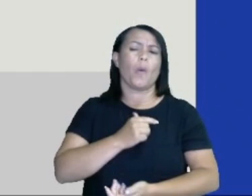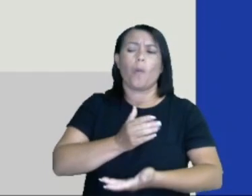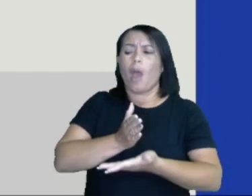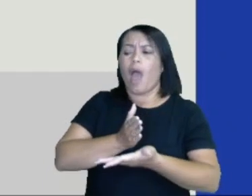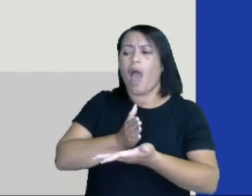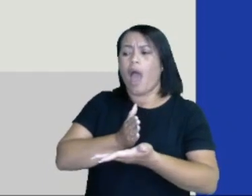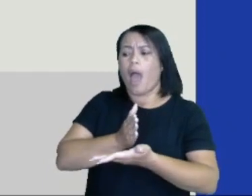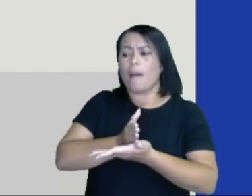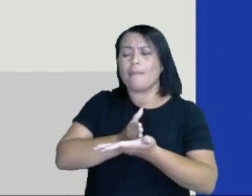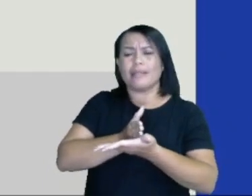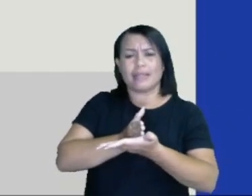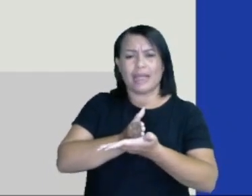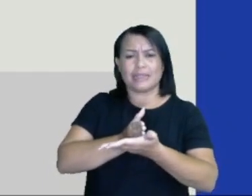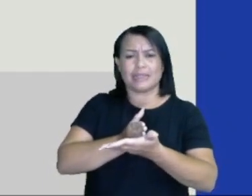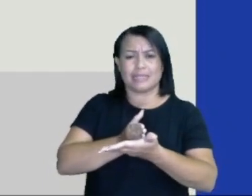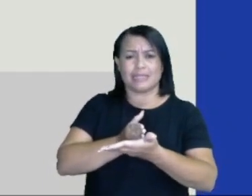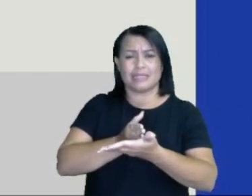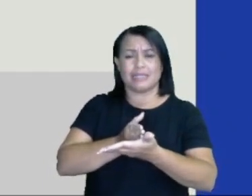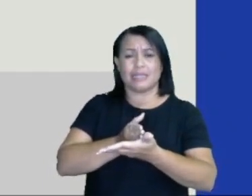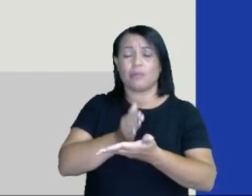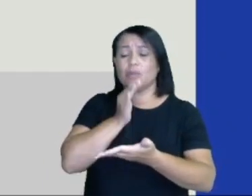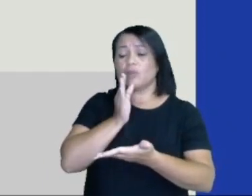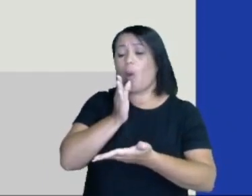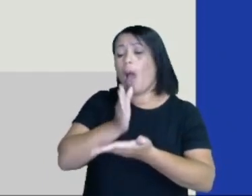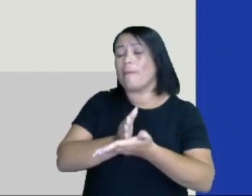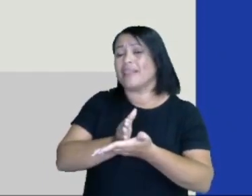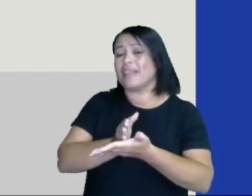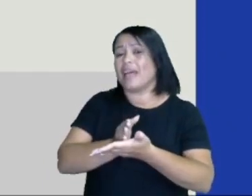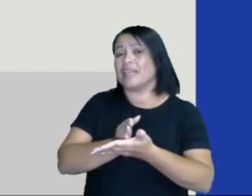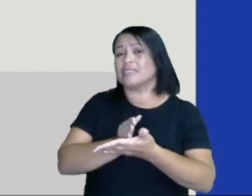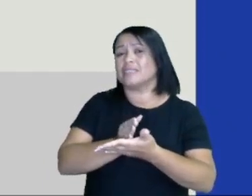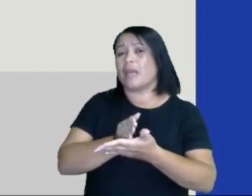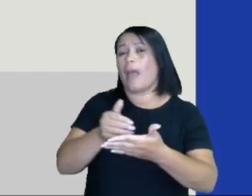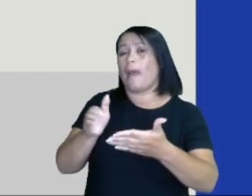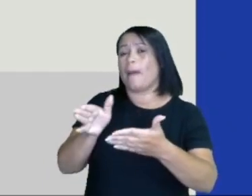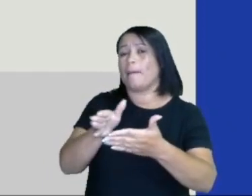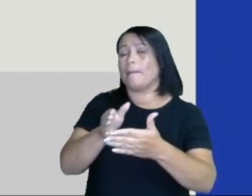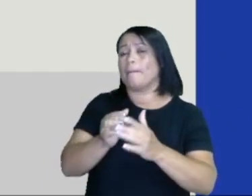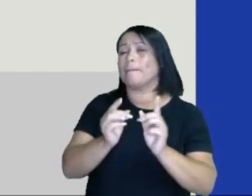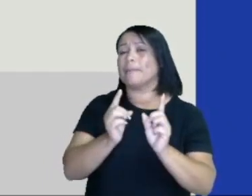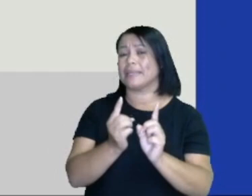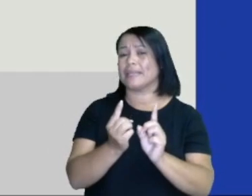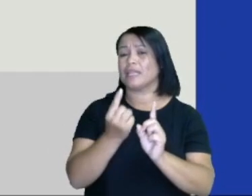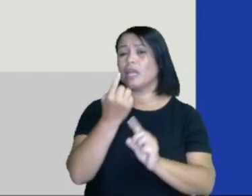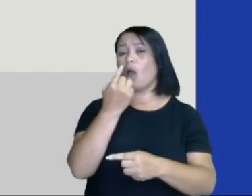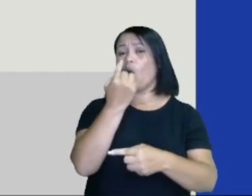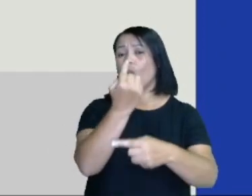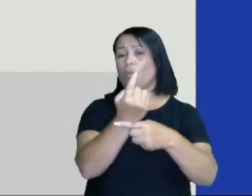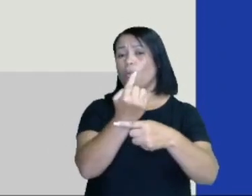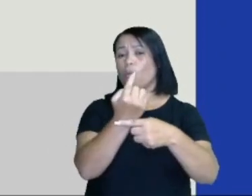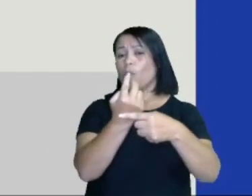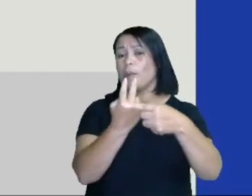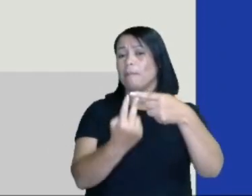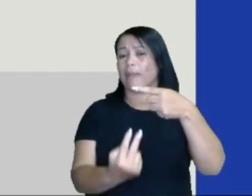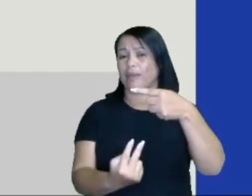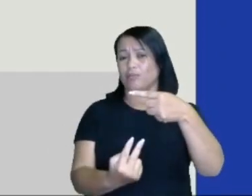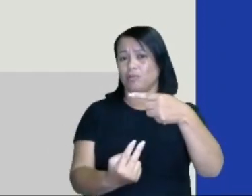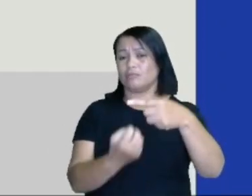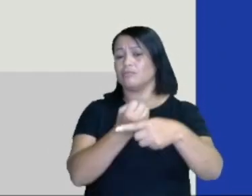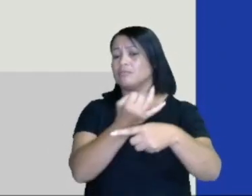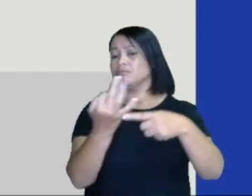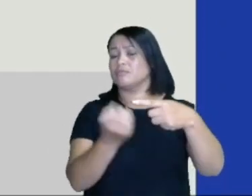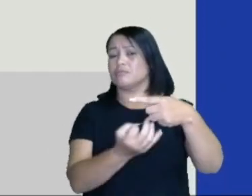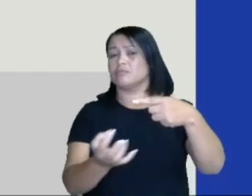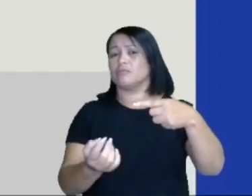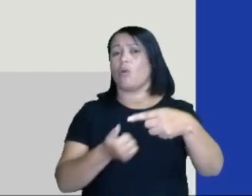partes pintadas. Ela, portanto, representou da fração 1/2, porque